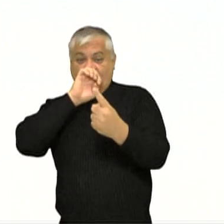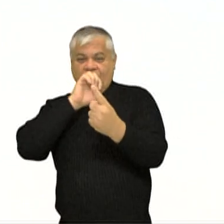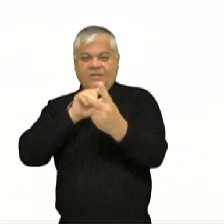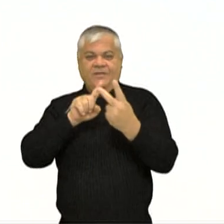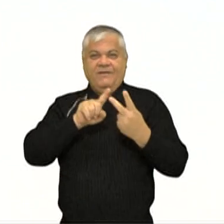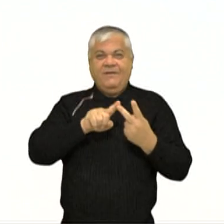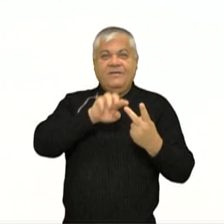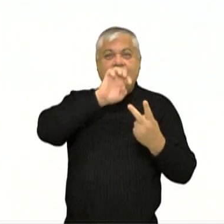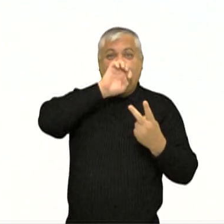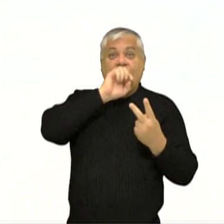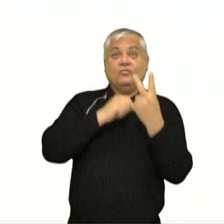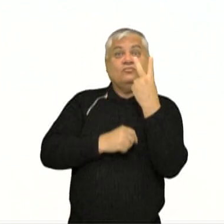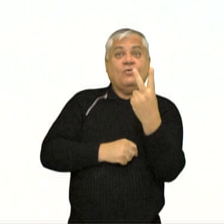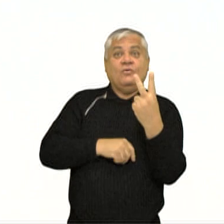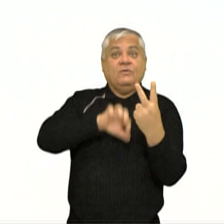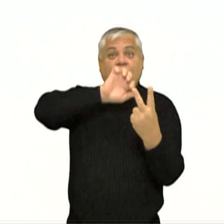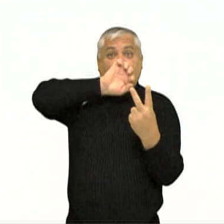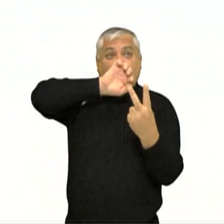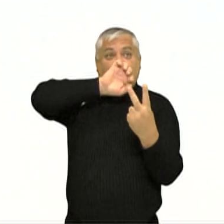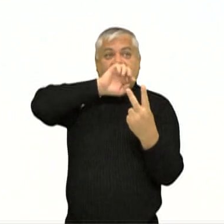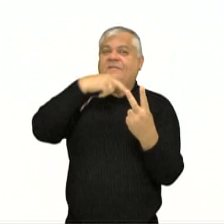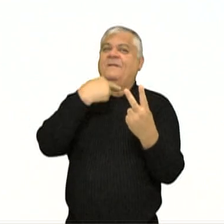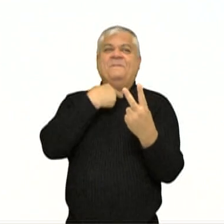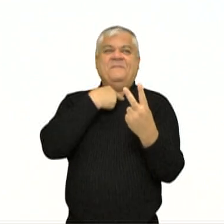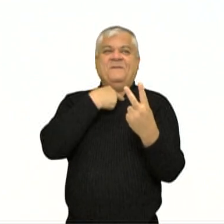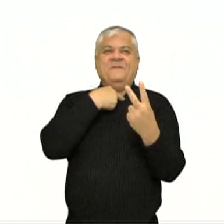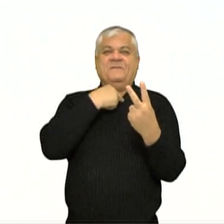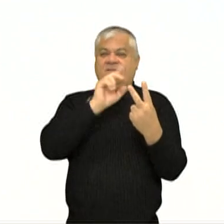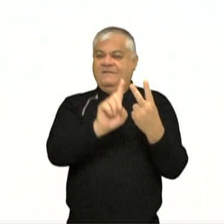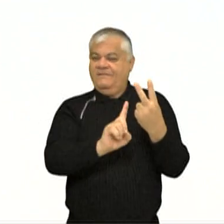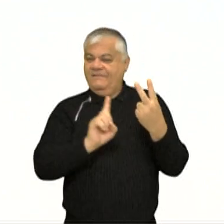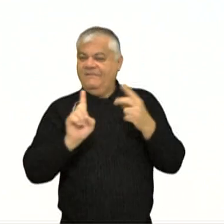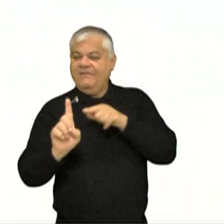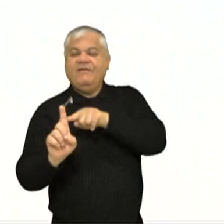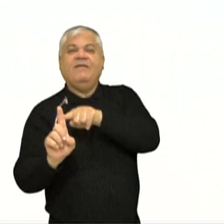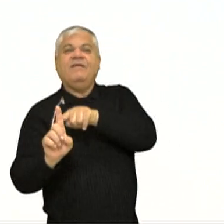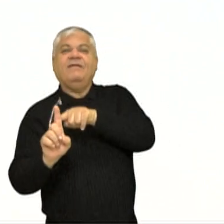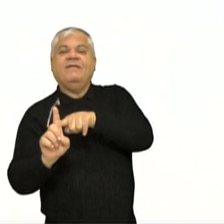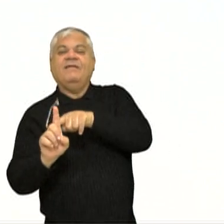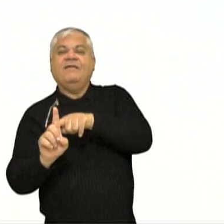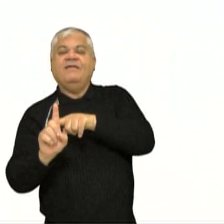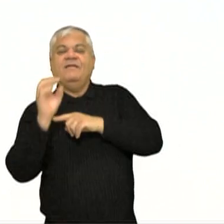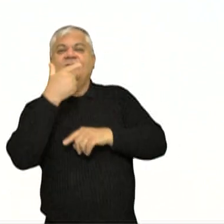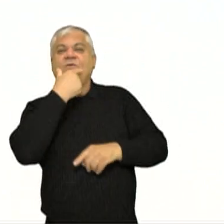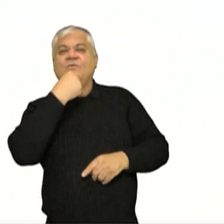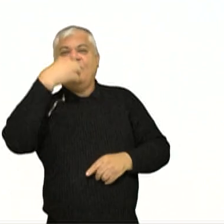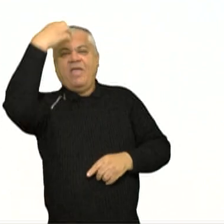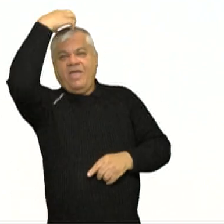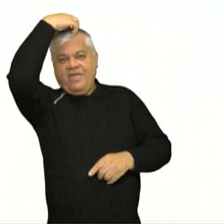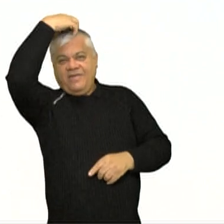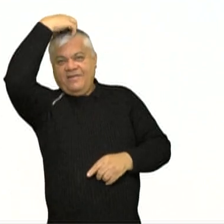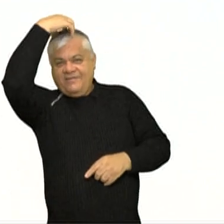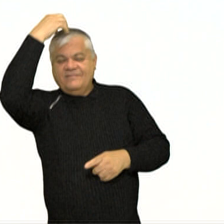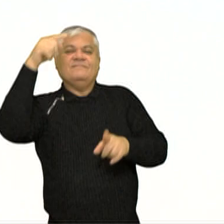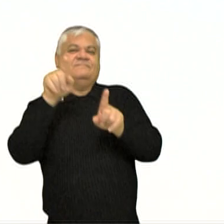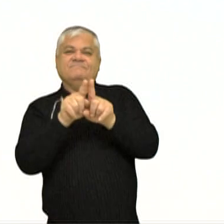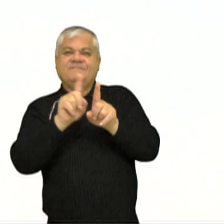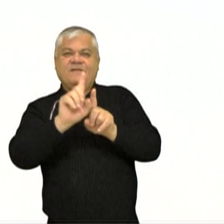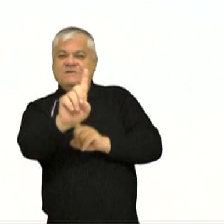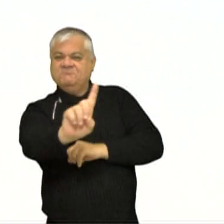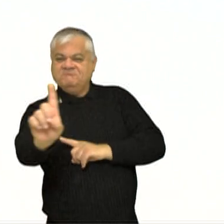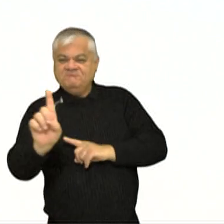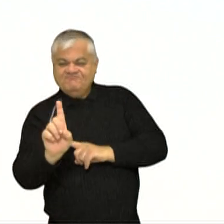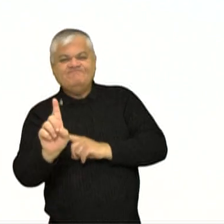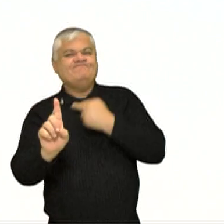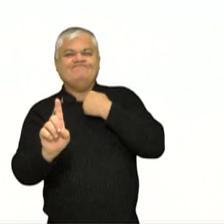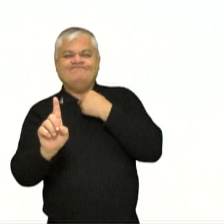mover para essa casa aqui. E a outra casa está dominada pelo rei branco. Ele também não pode vir para essa